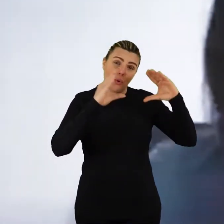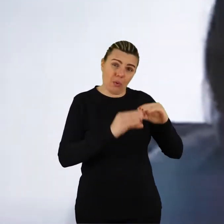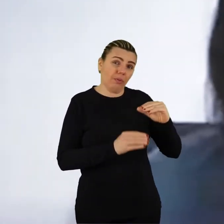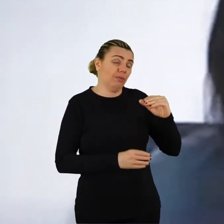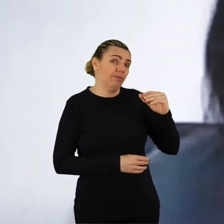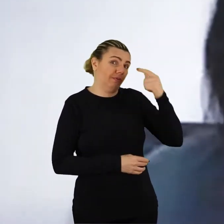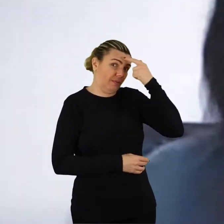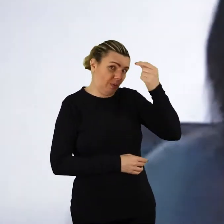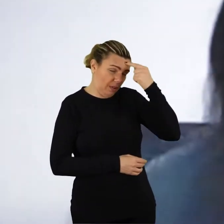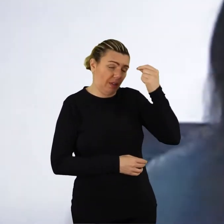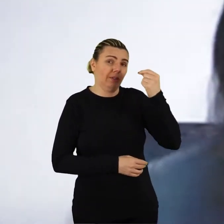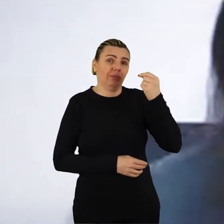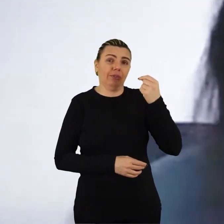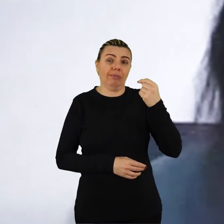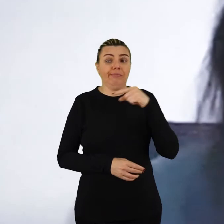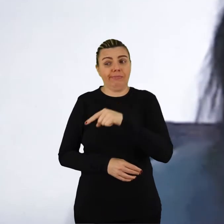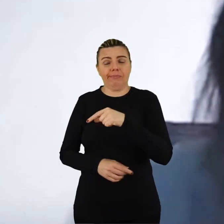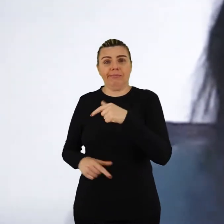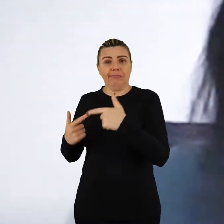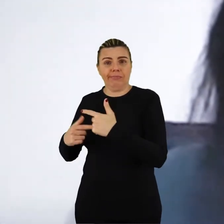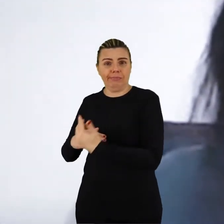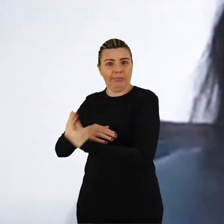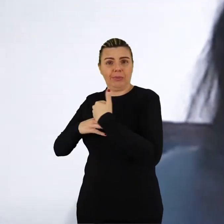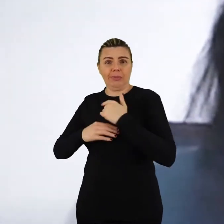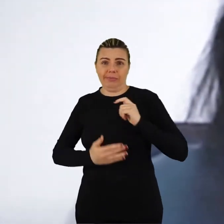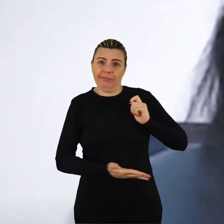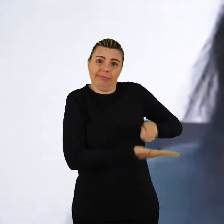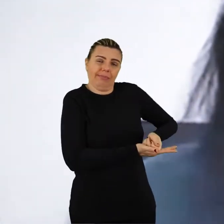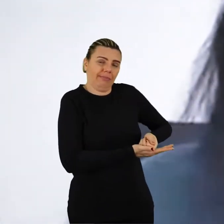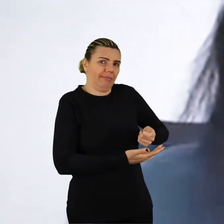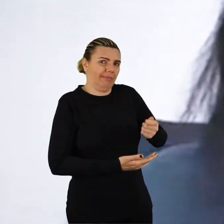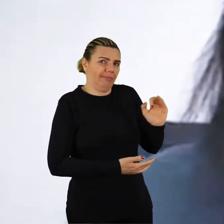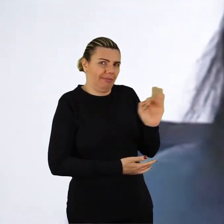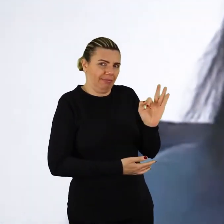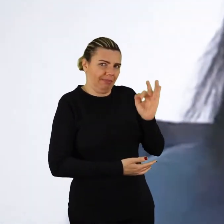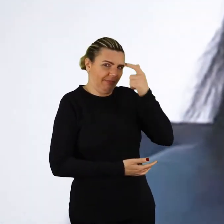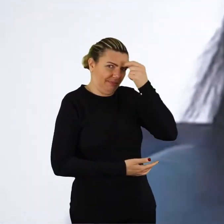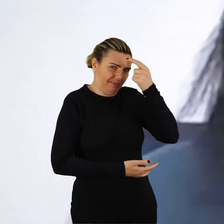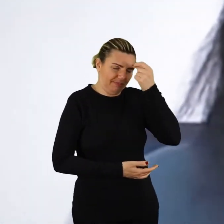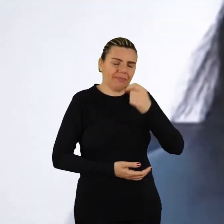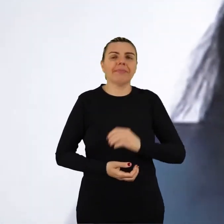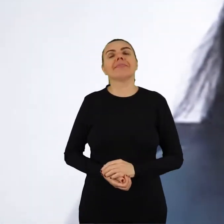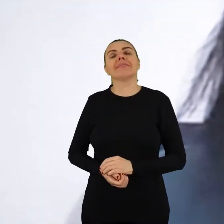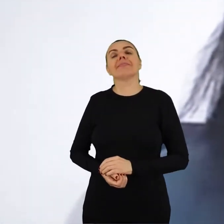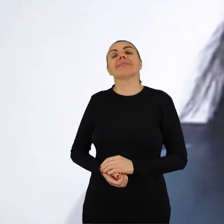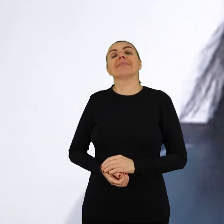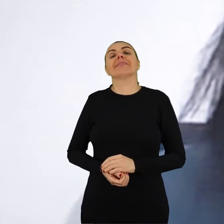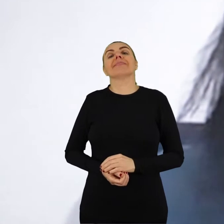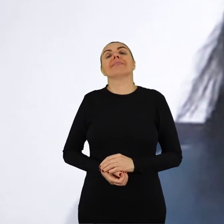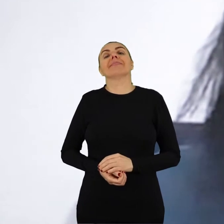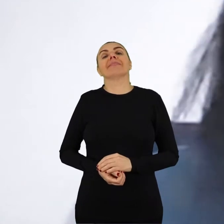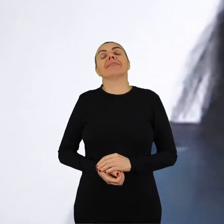noite e me ajuda a bancar a minha faculdade. Sorri com a cabeça baixa.